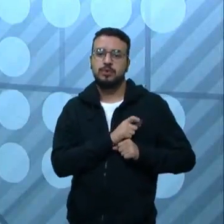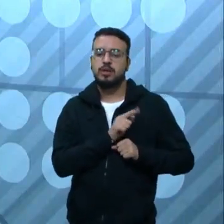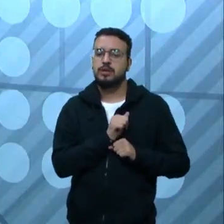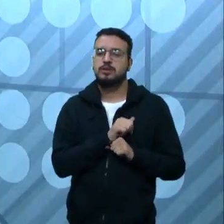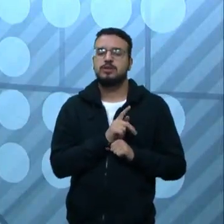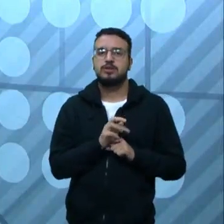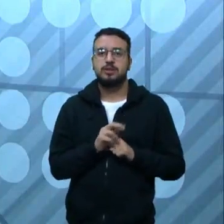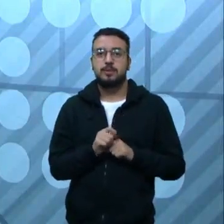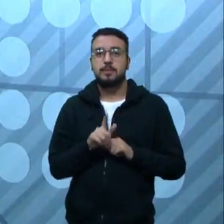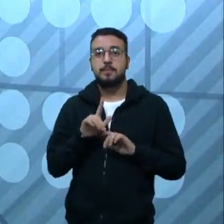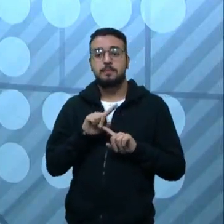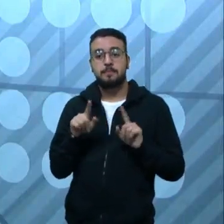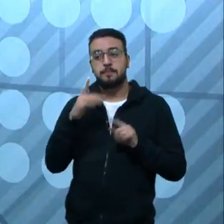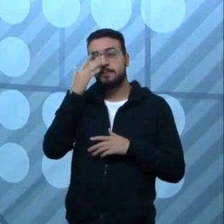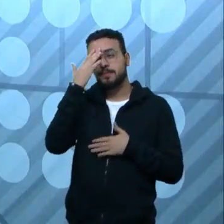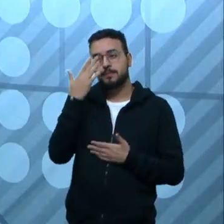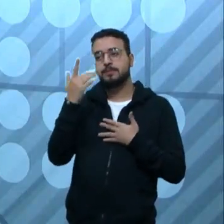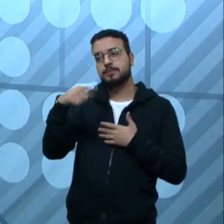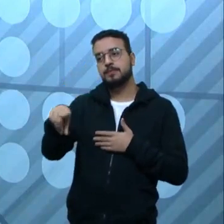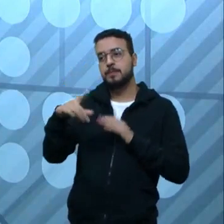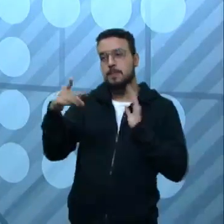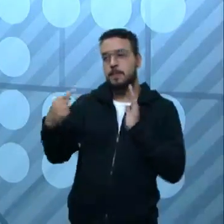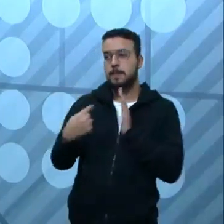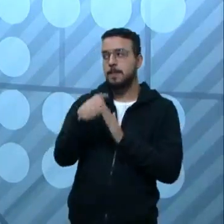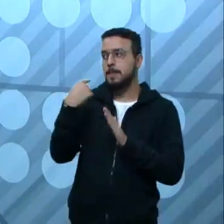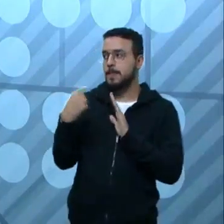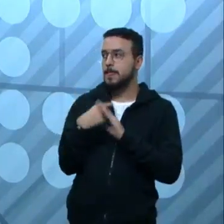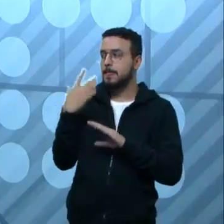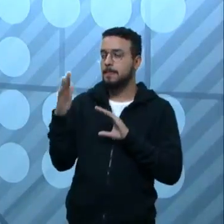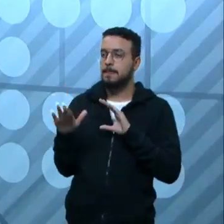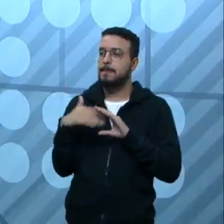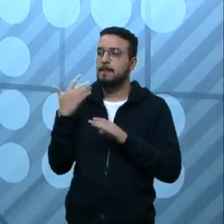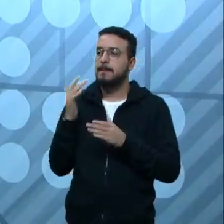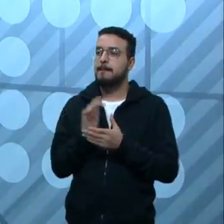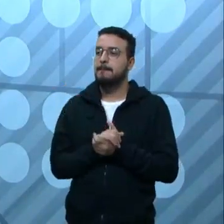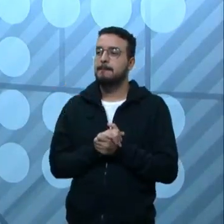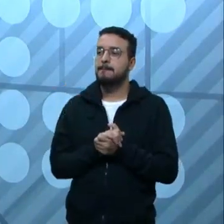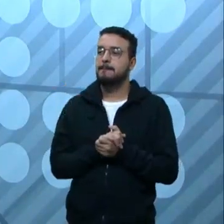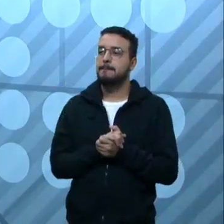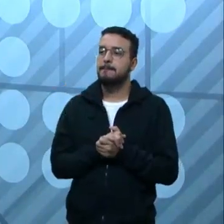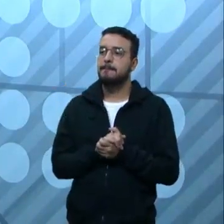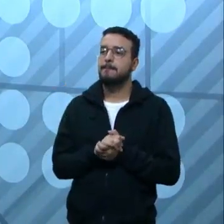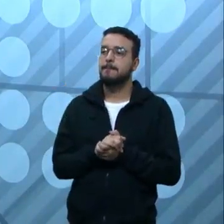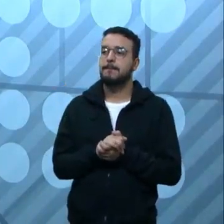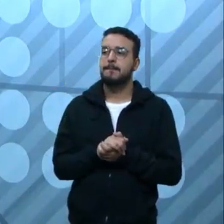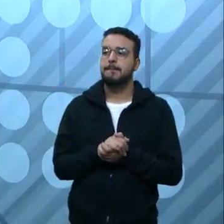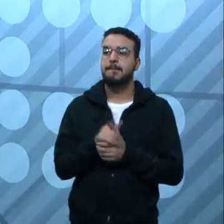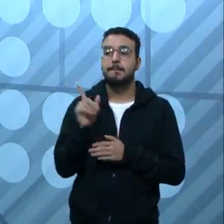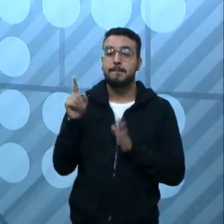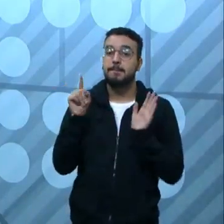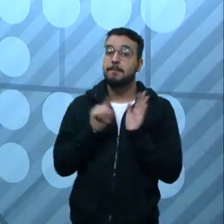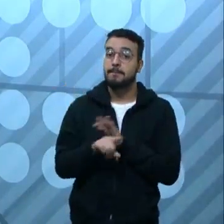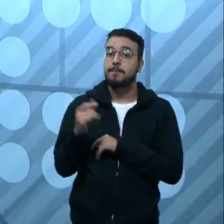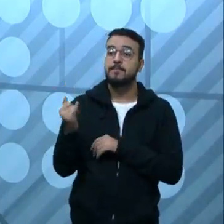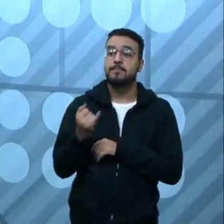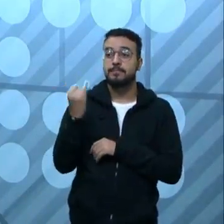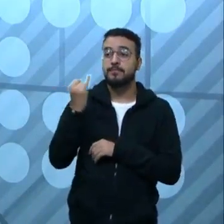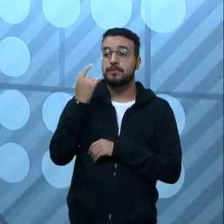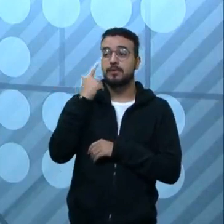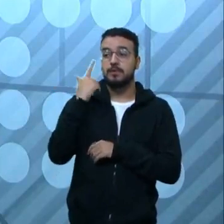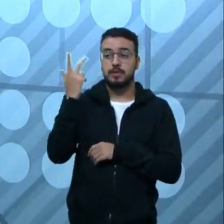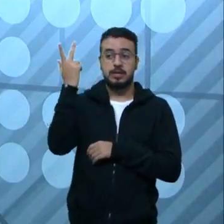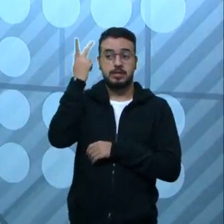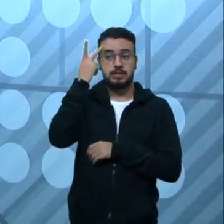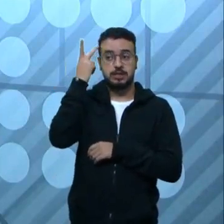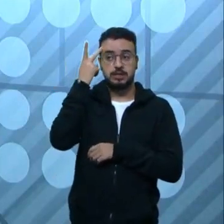tá bom? Mas obrigado pela pergunta. Aqui, ó, um questionamento bem importante. De São